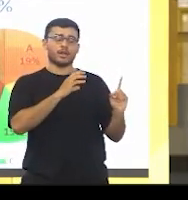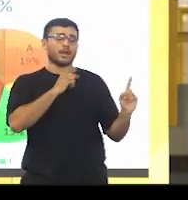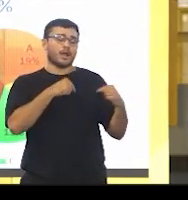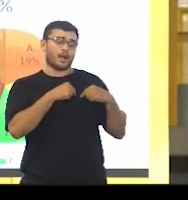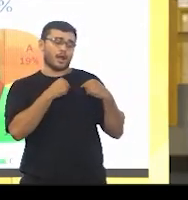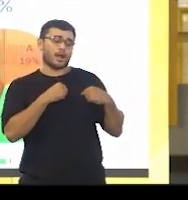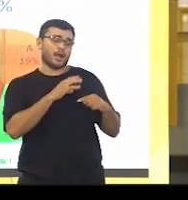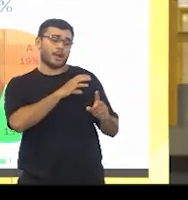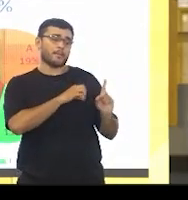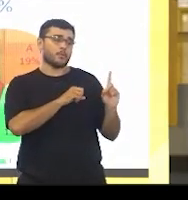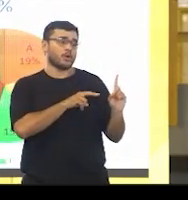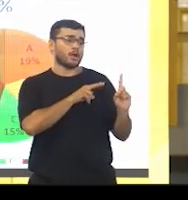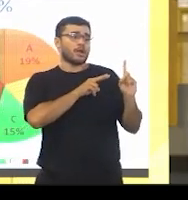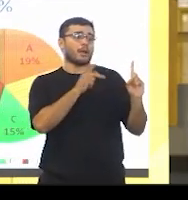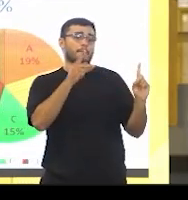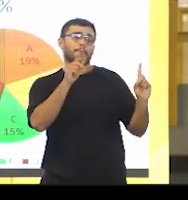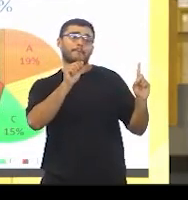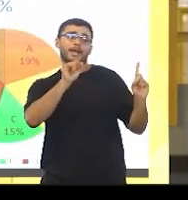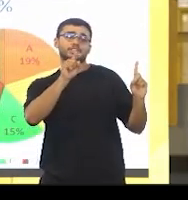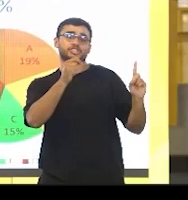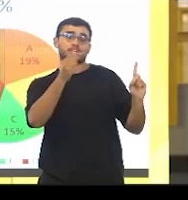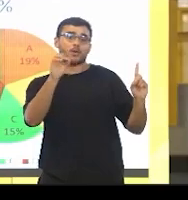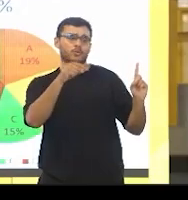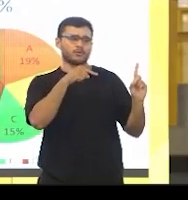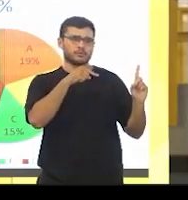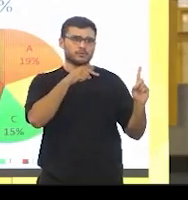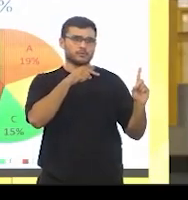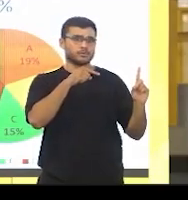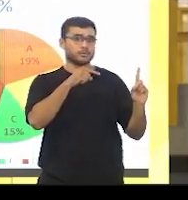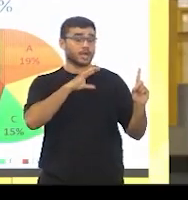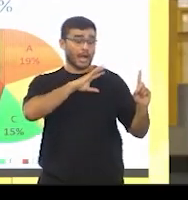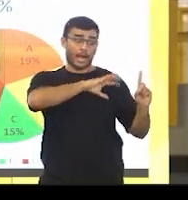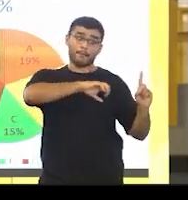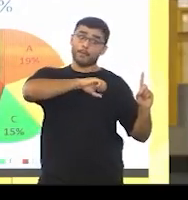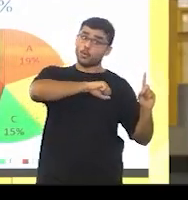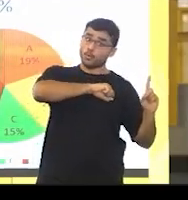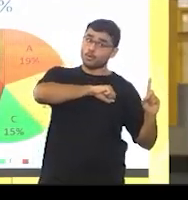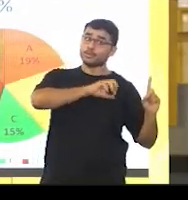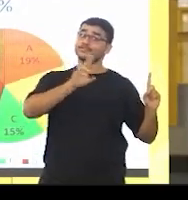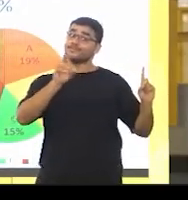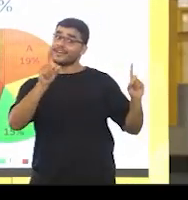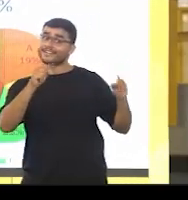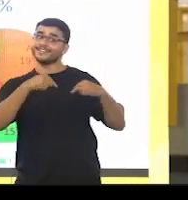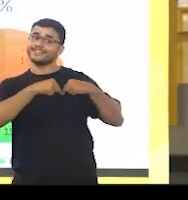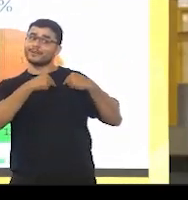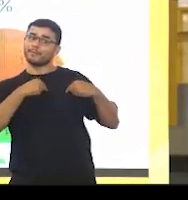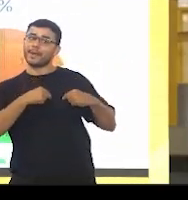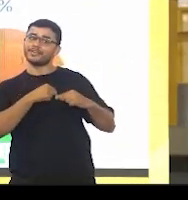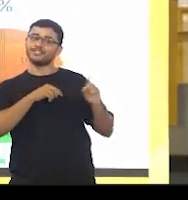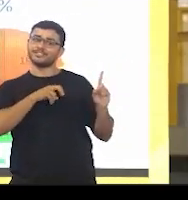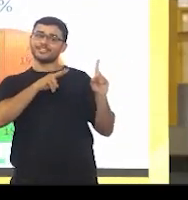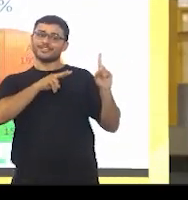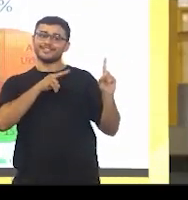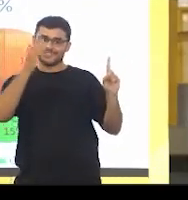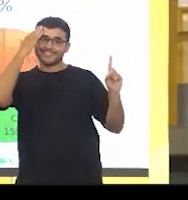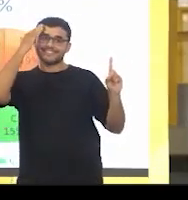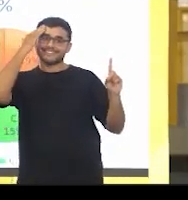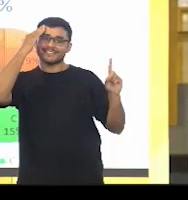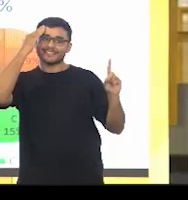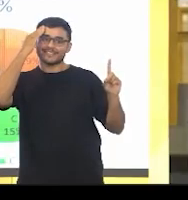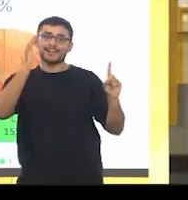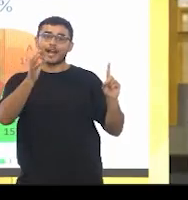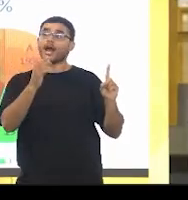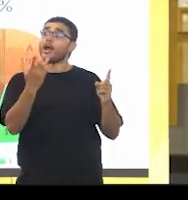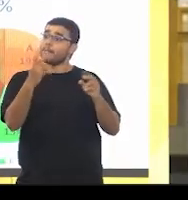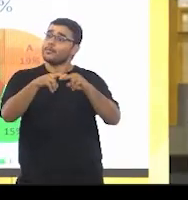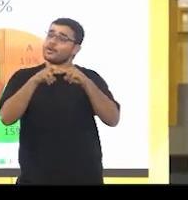Entenderam? Essa questão, ei bebês, essa questão é linda, ó. Uma questão difícil, certo? Do Enem